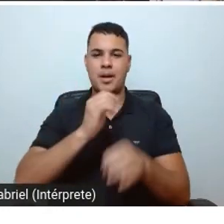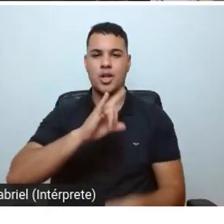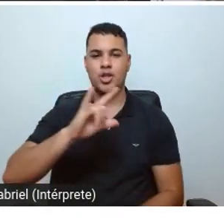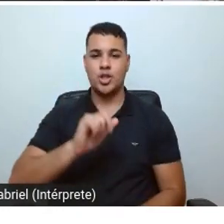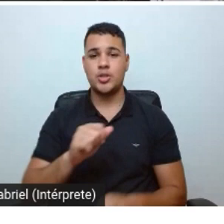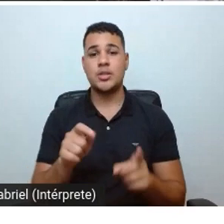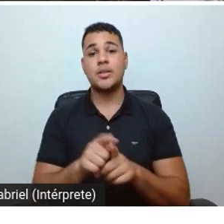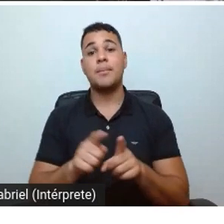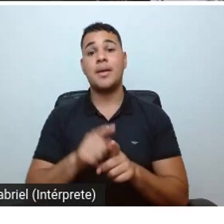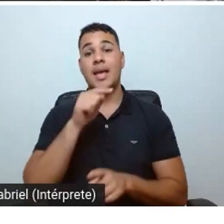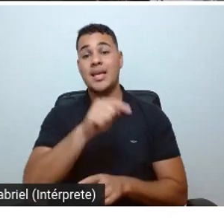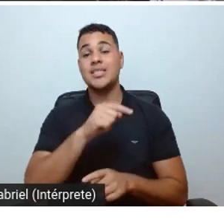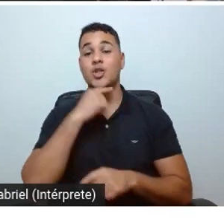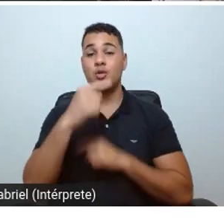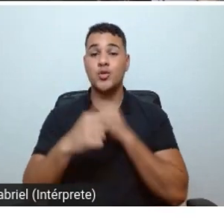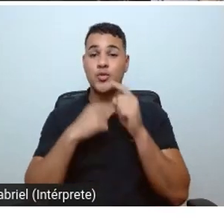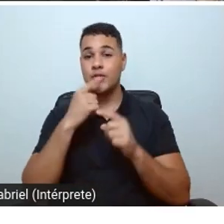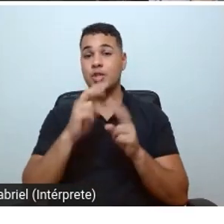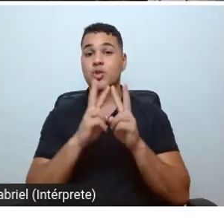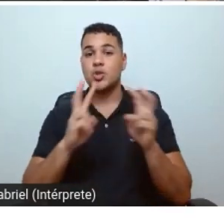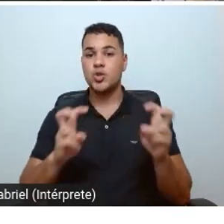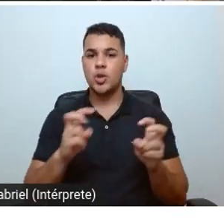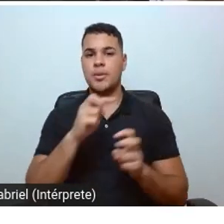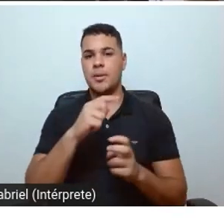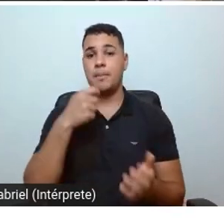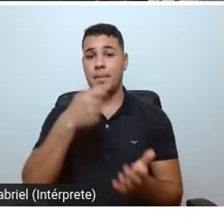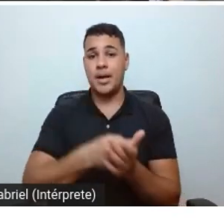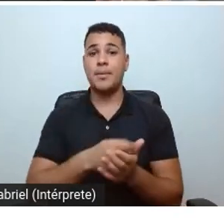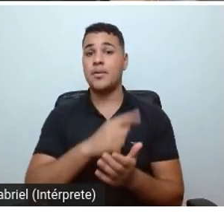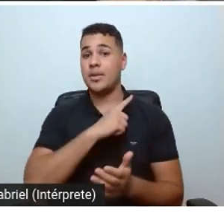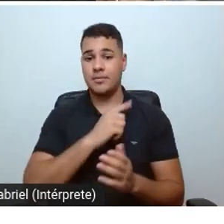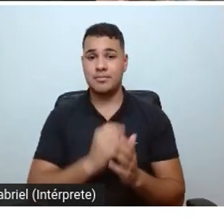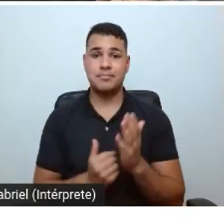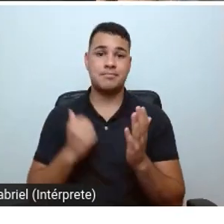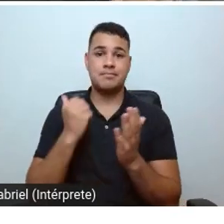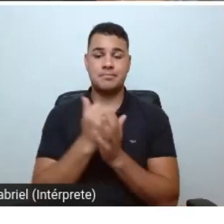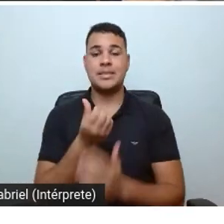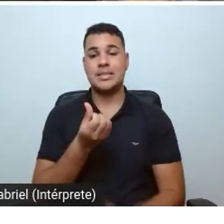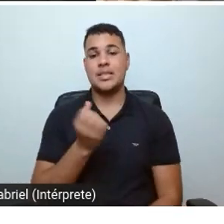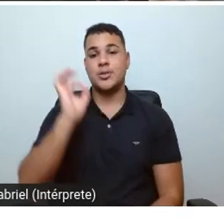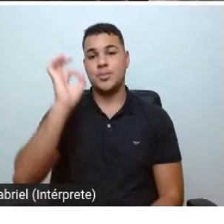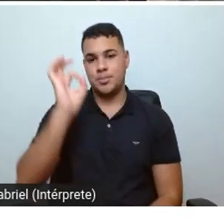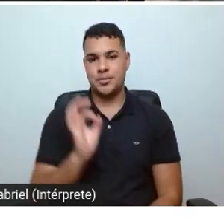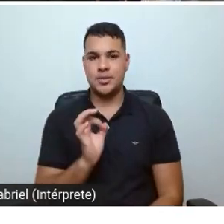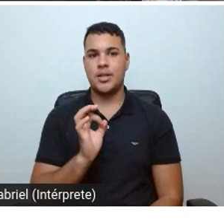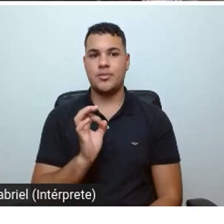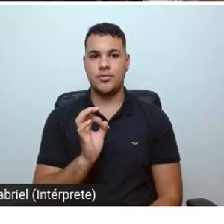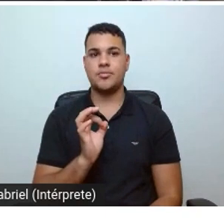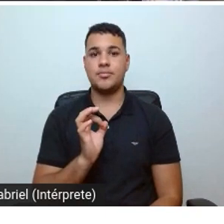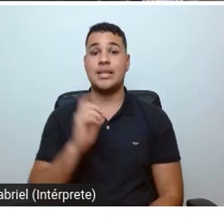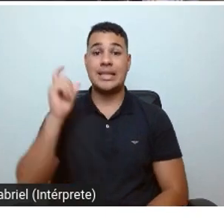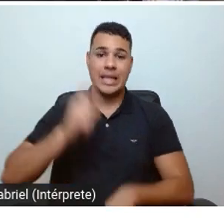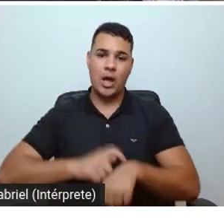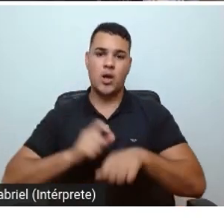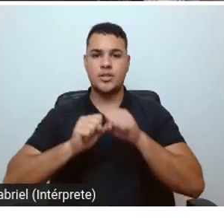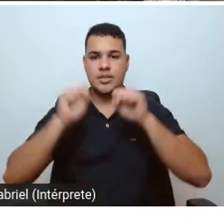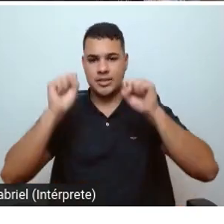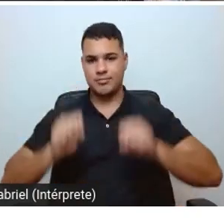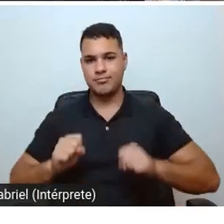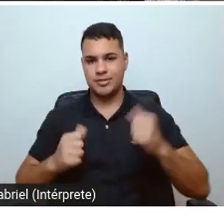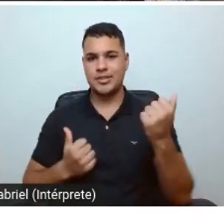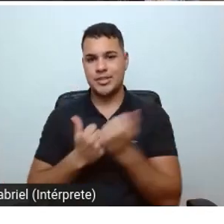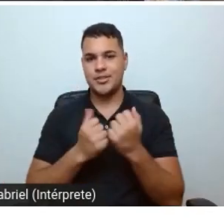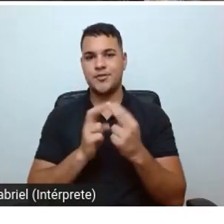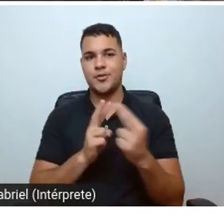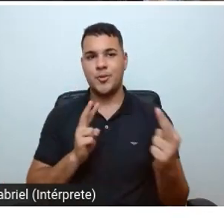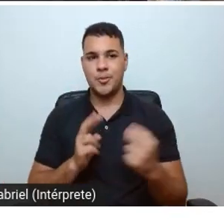pagamento passou a ter uma participação de 6% de todas as intenções reconhecidas naquele assistente virtual.